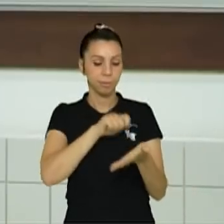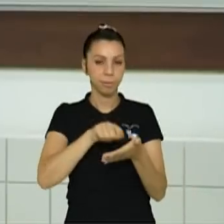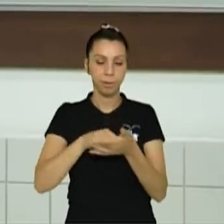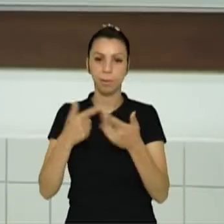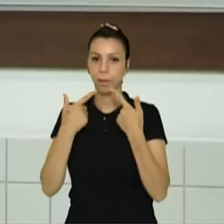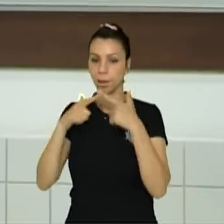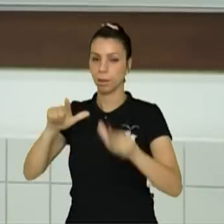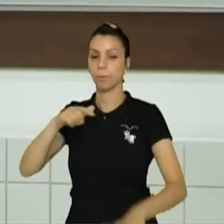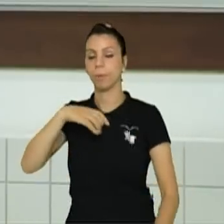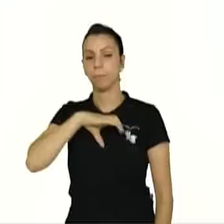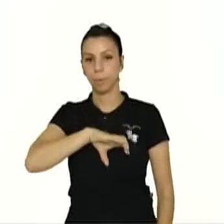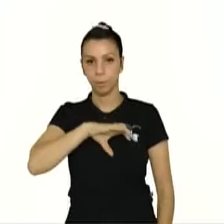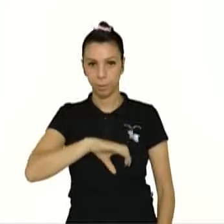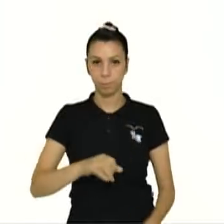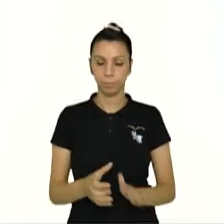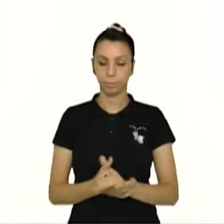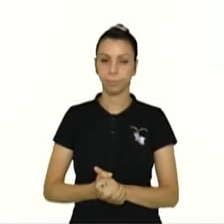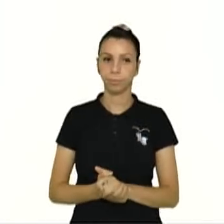portuguesa. Ok? Vamos lá?